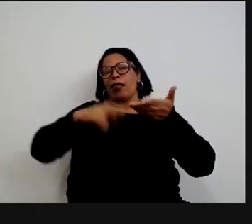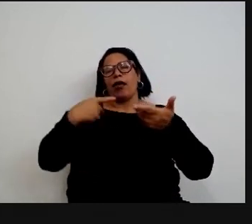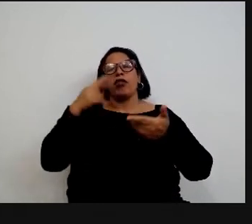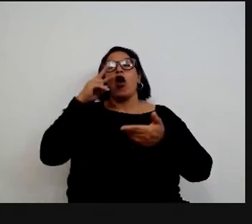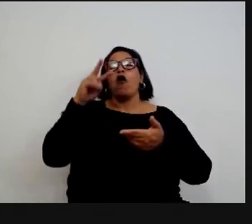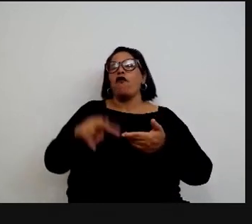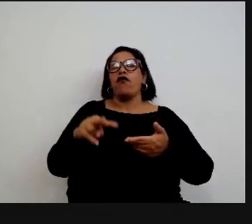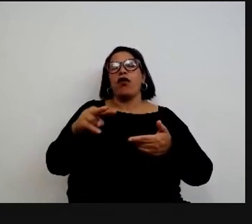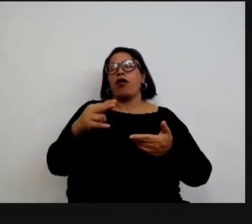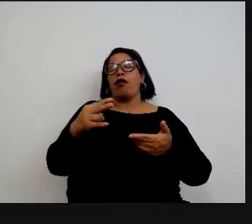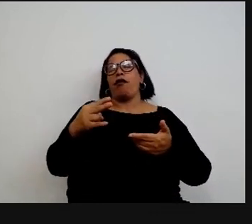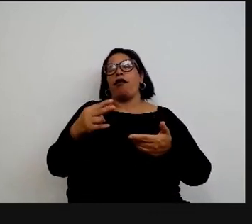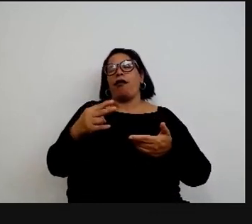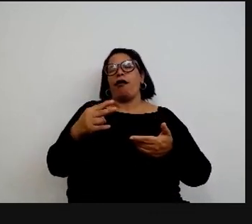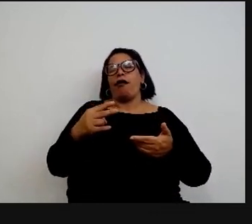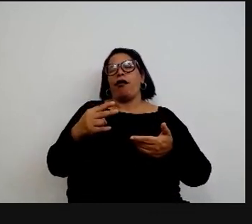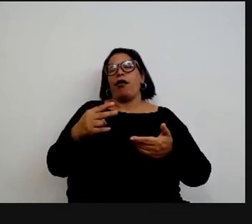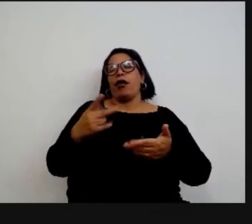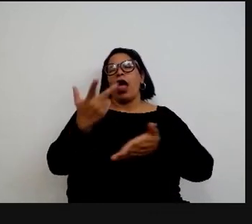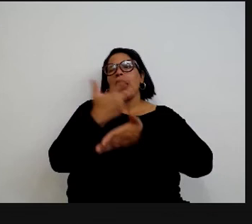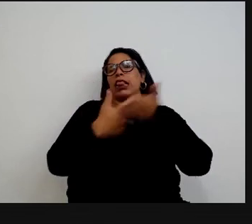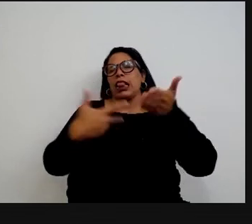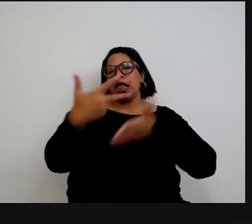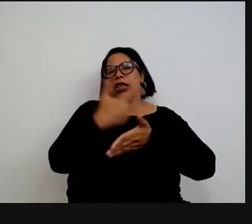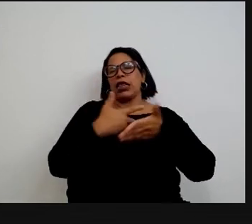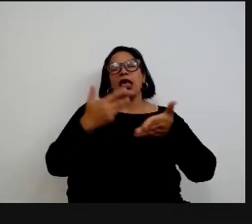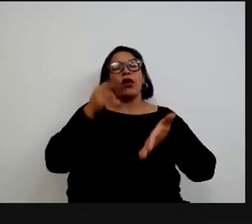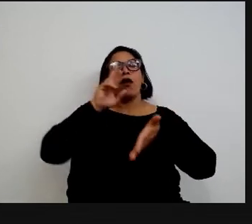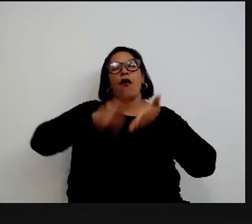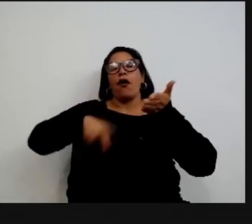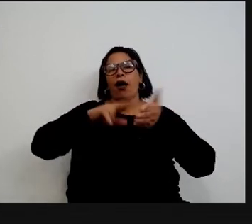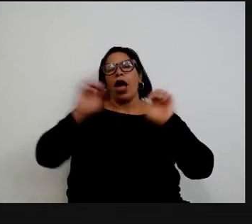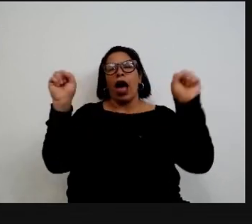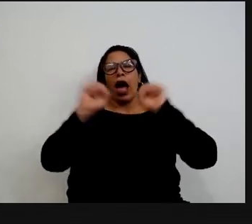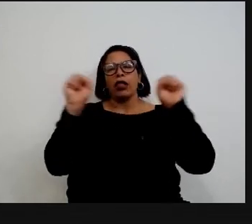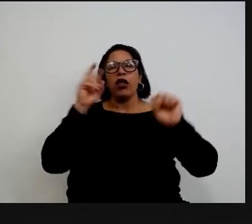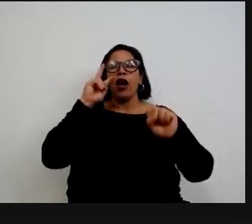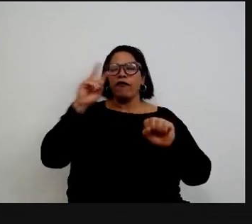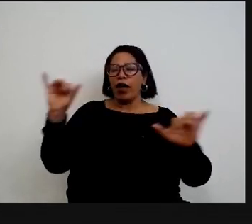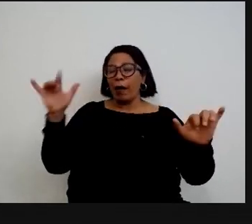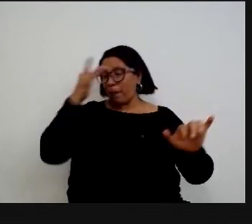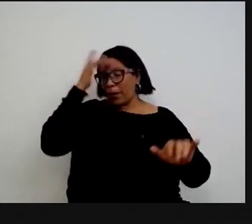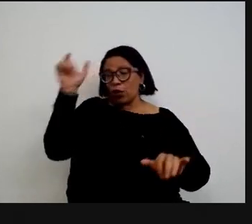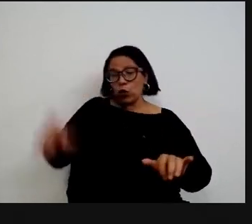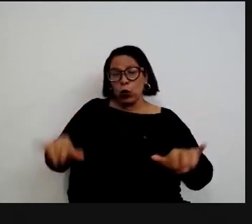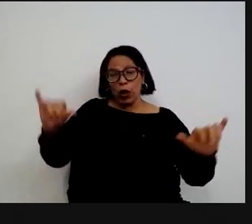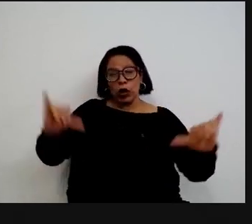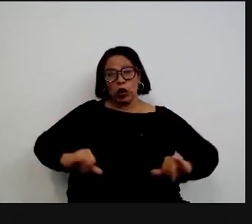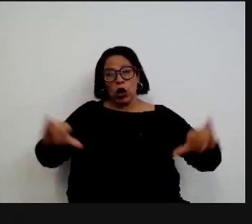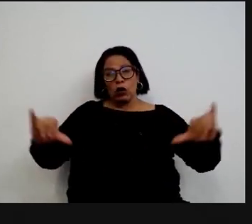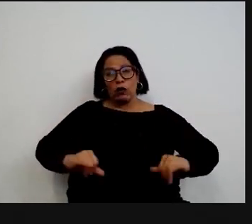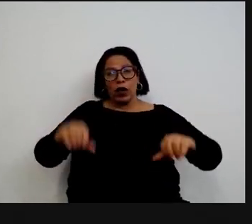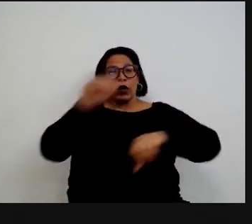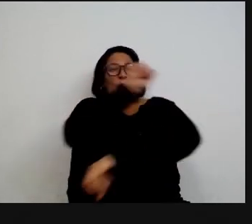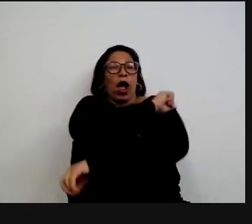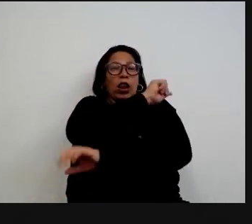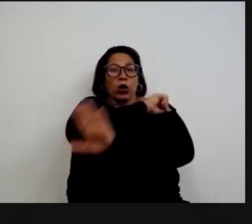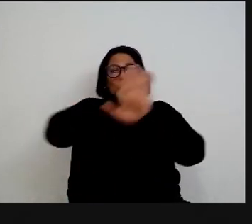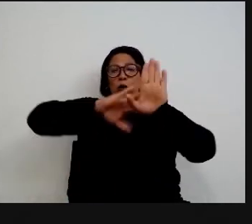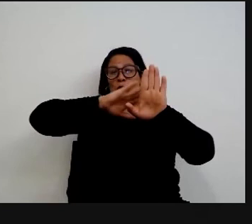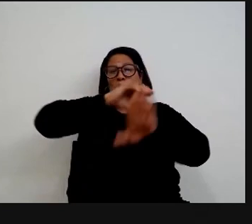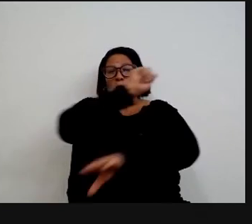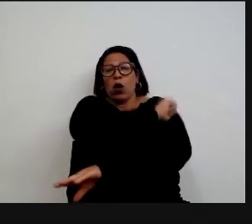essa questão de eu ter ficado para trás ali na questão do desenho, adorava ver aquela pessoa sofrendo nas provas e tudo